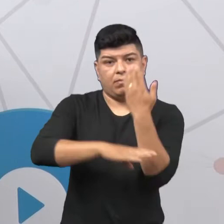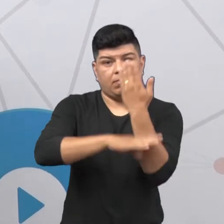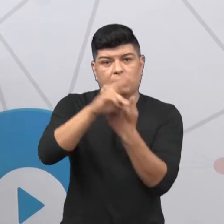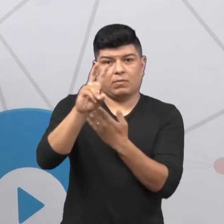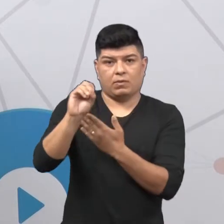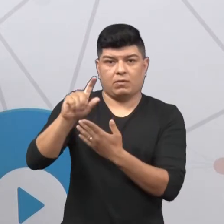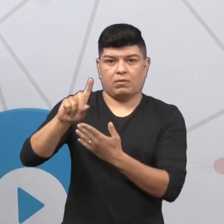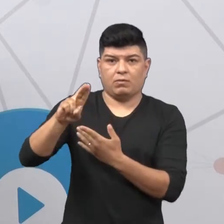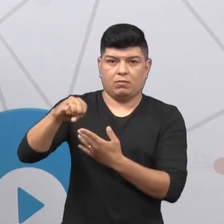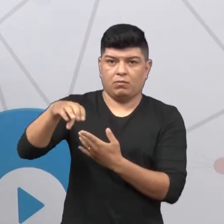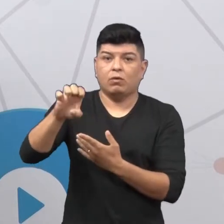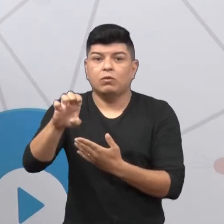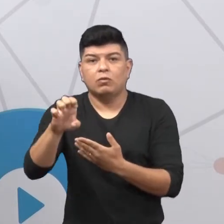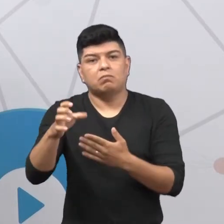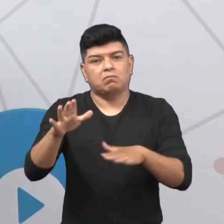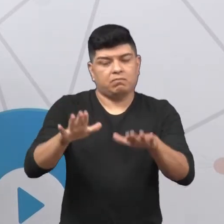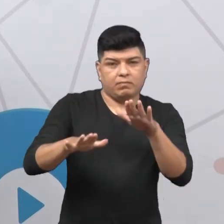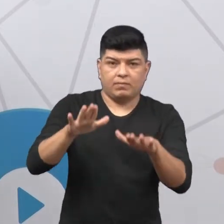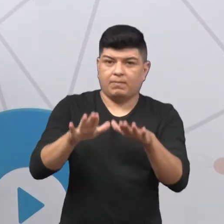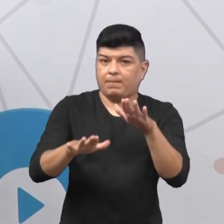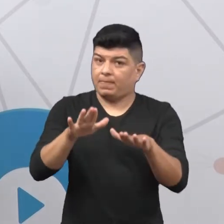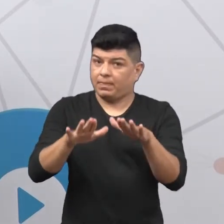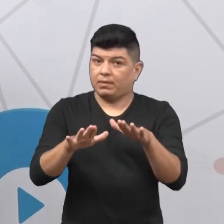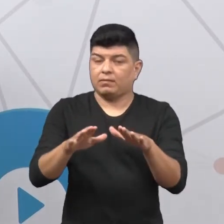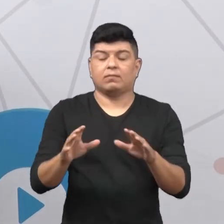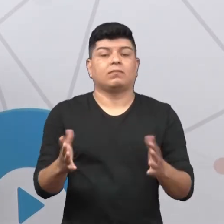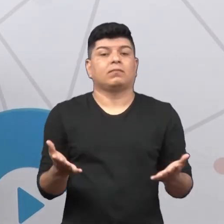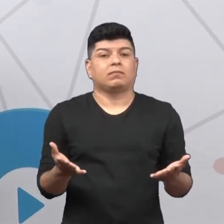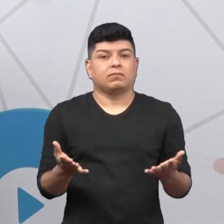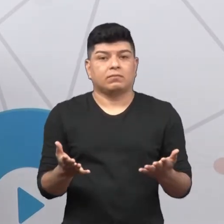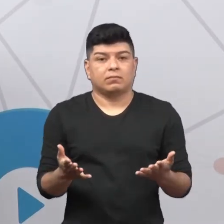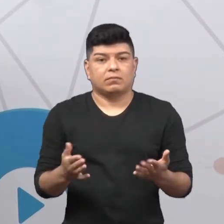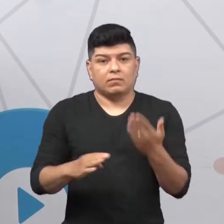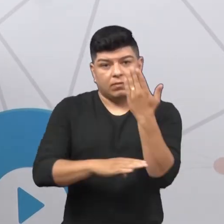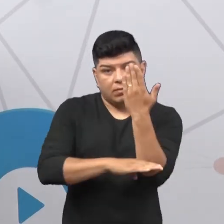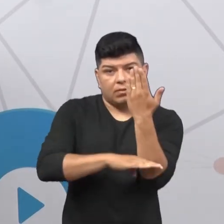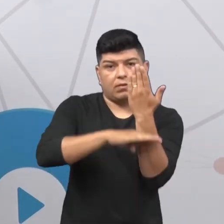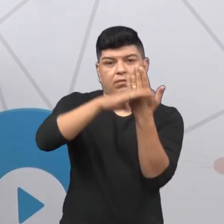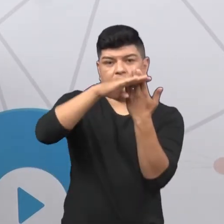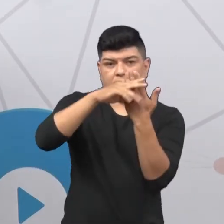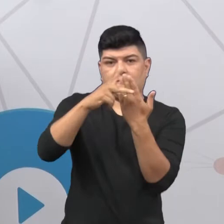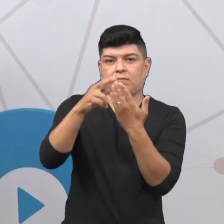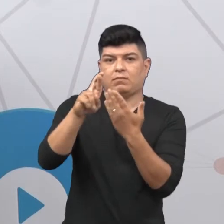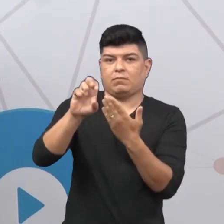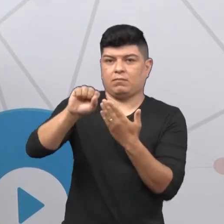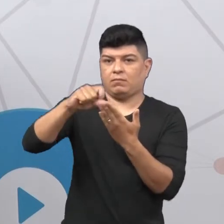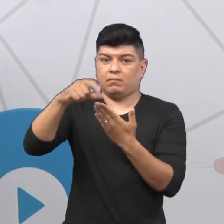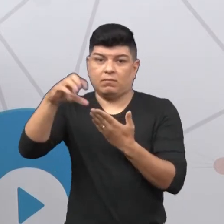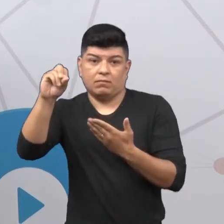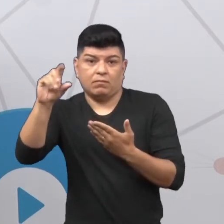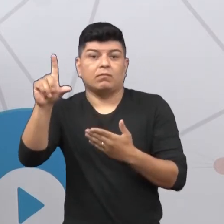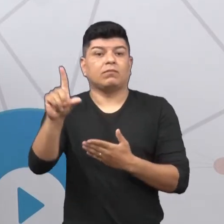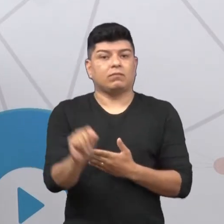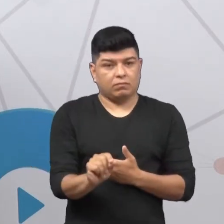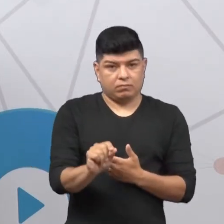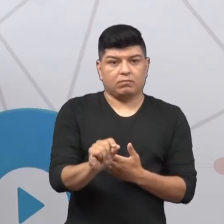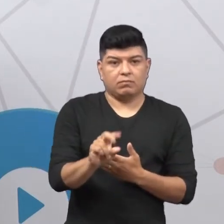ter uma relação inversamente proporcional. Ou seja, aumentando-se a pressão, diminui-se o